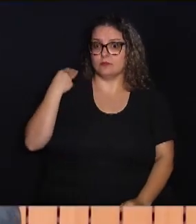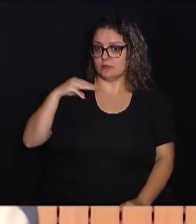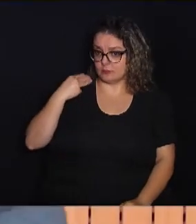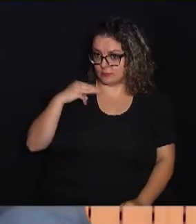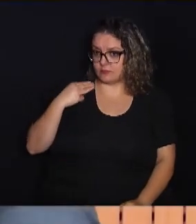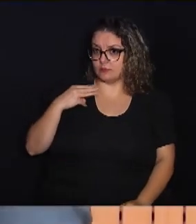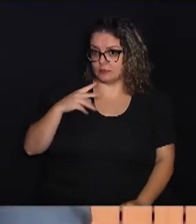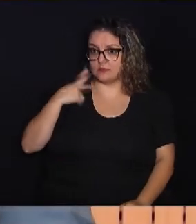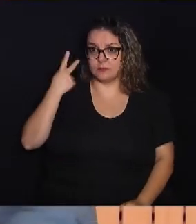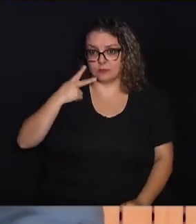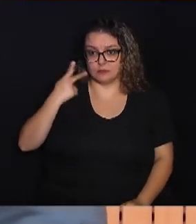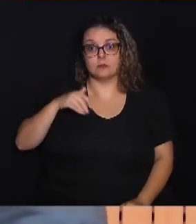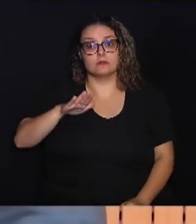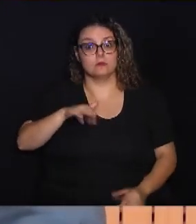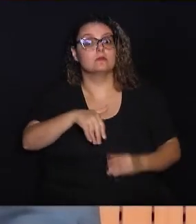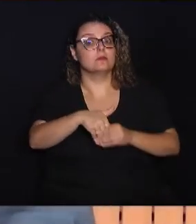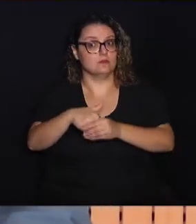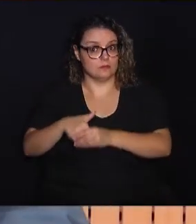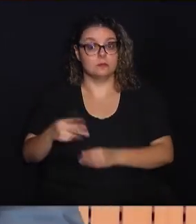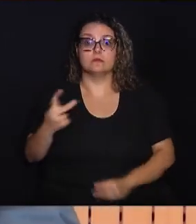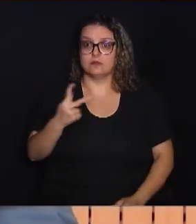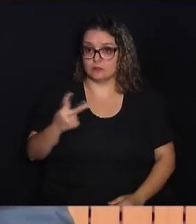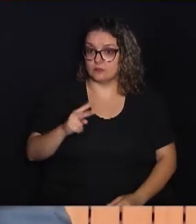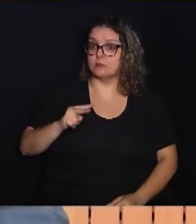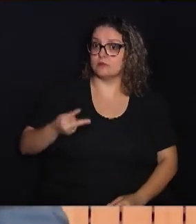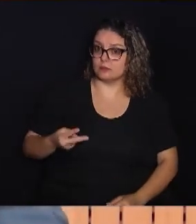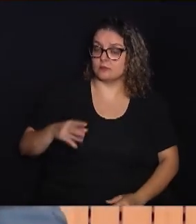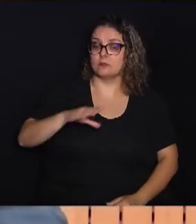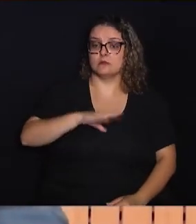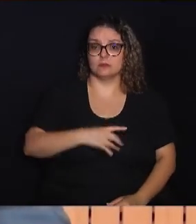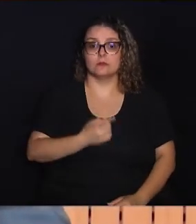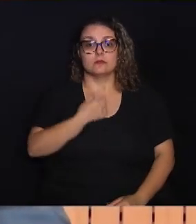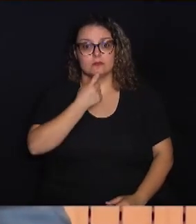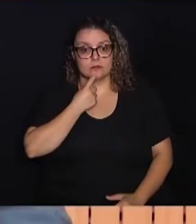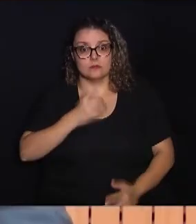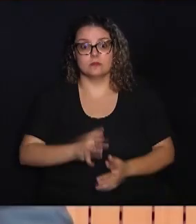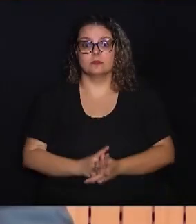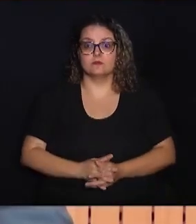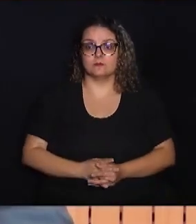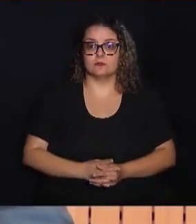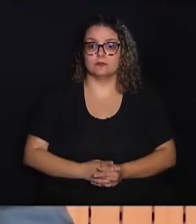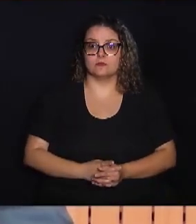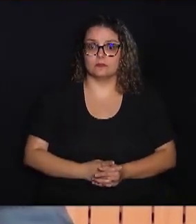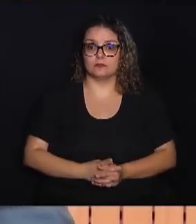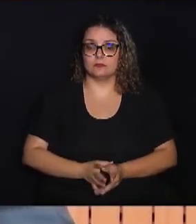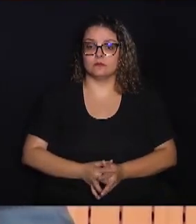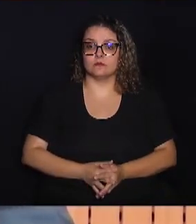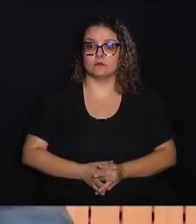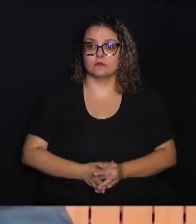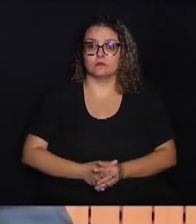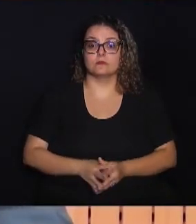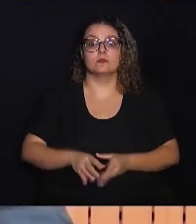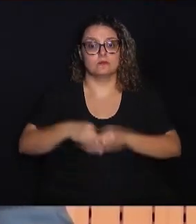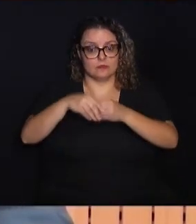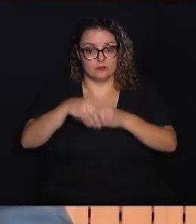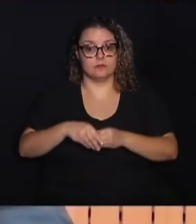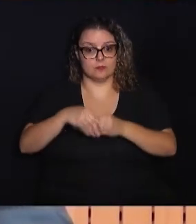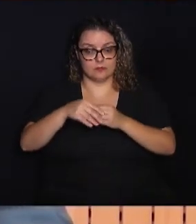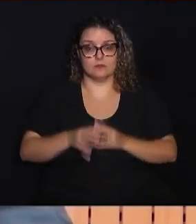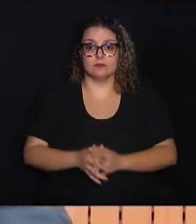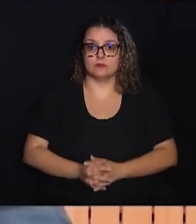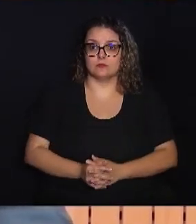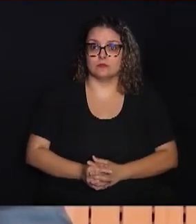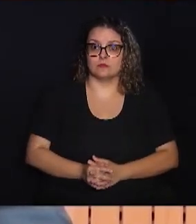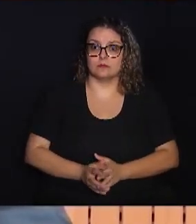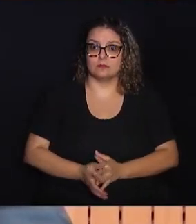marora mais P vez C pinas eh cumprimentar